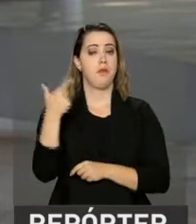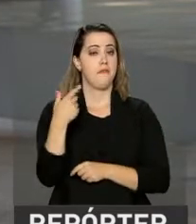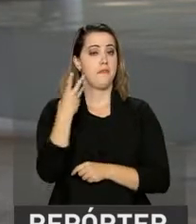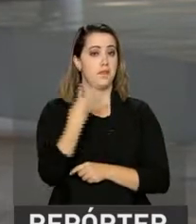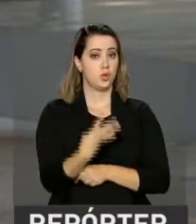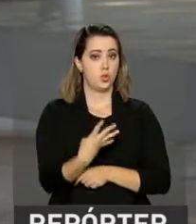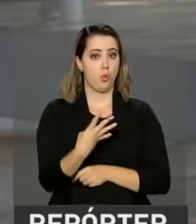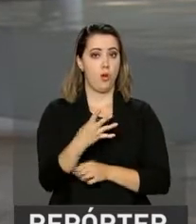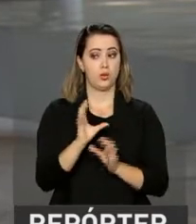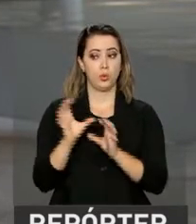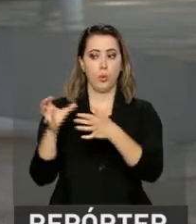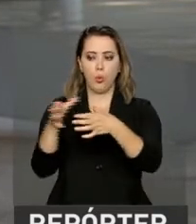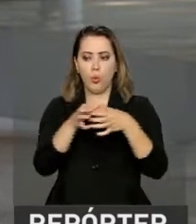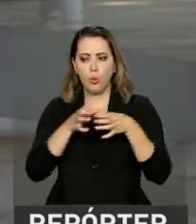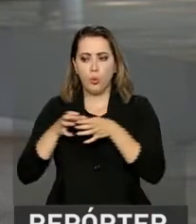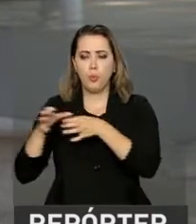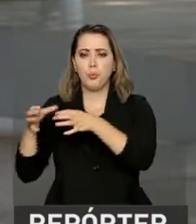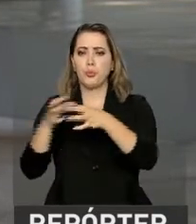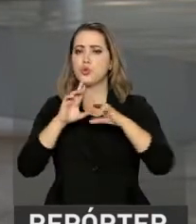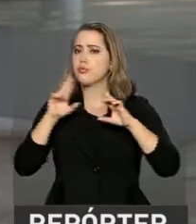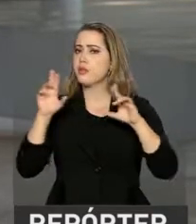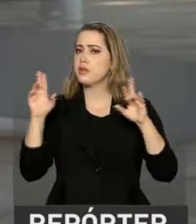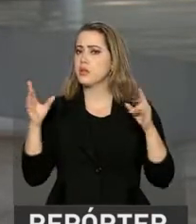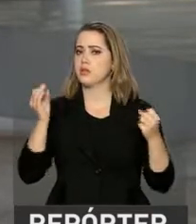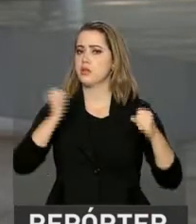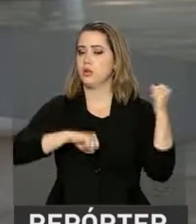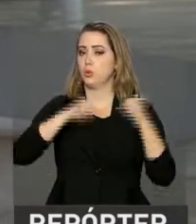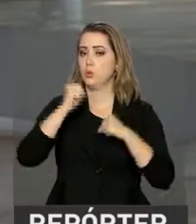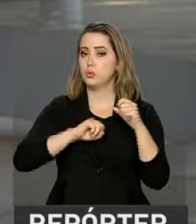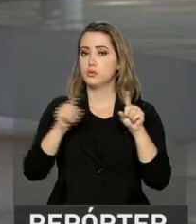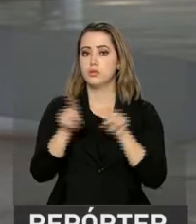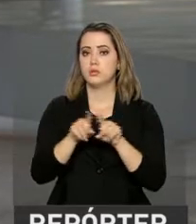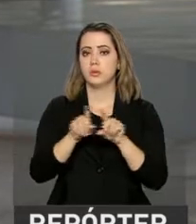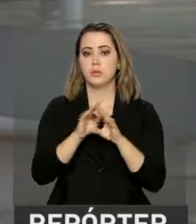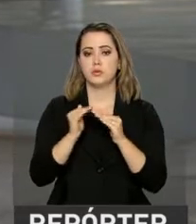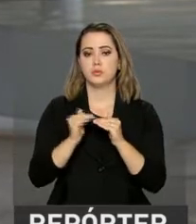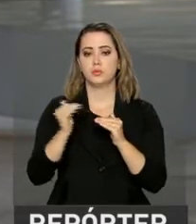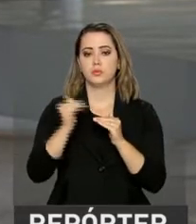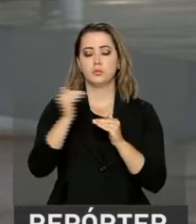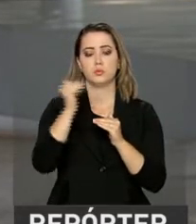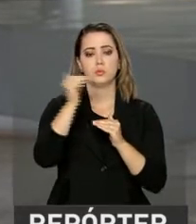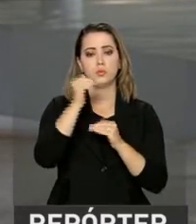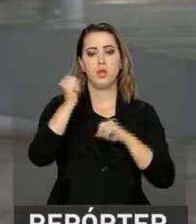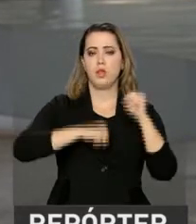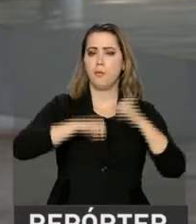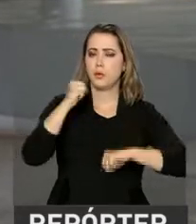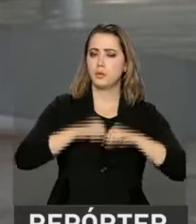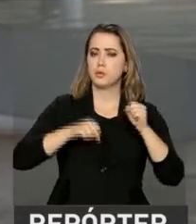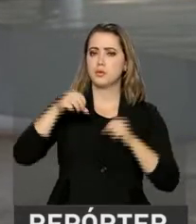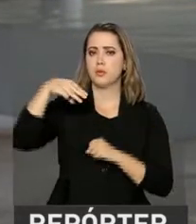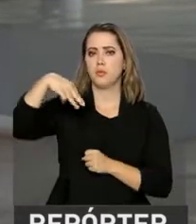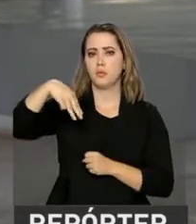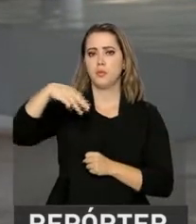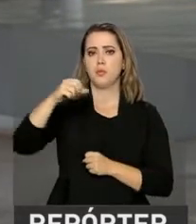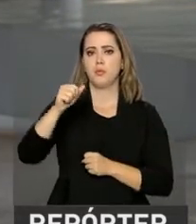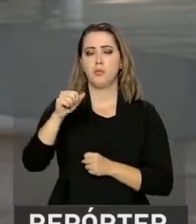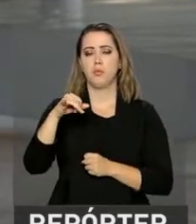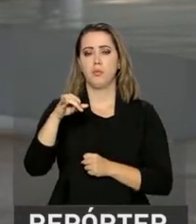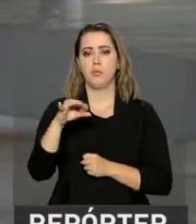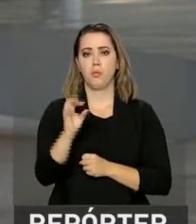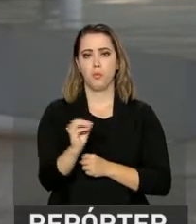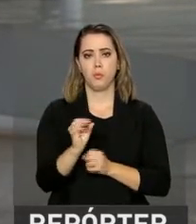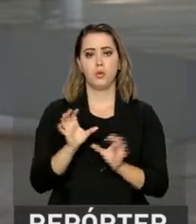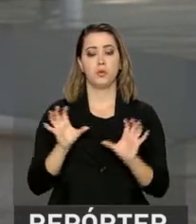ramos do setor industrial também apresentaram ampliação na produção em maio são esses